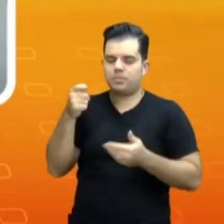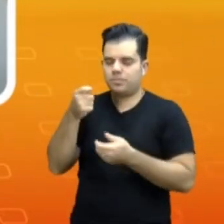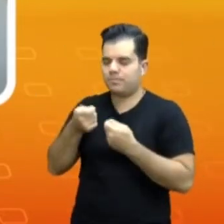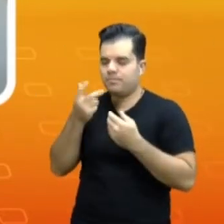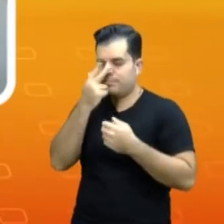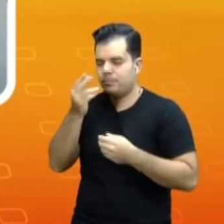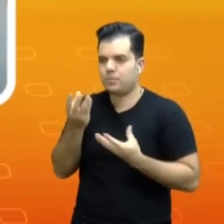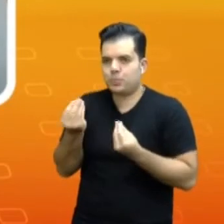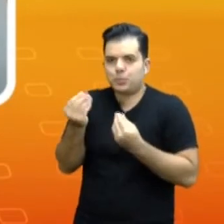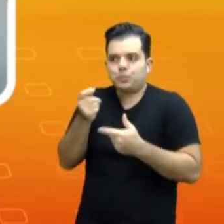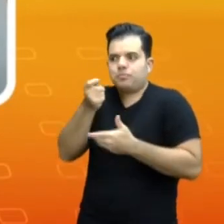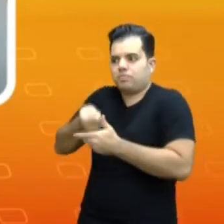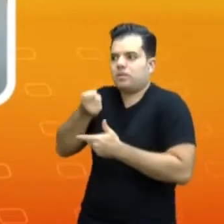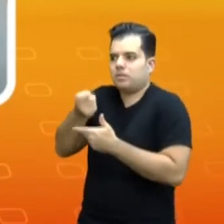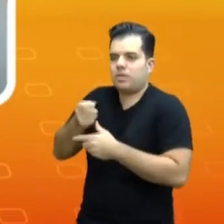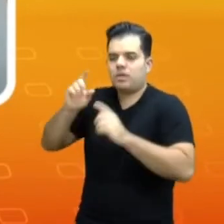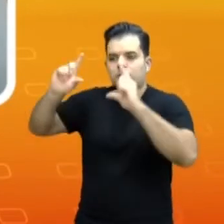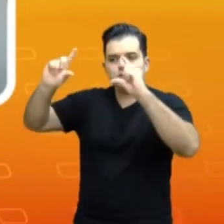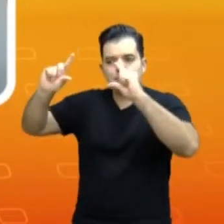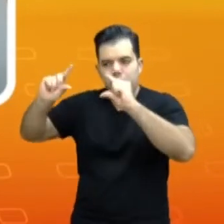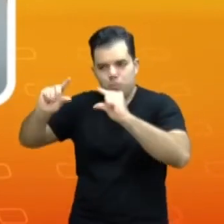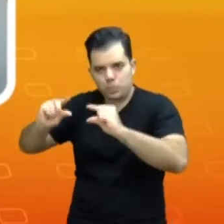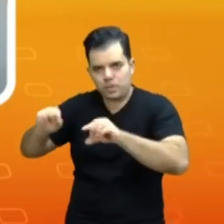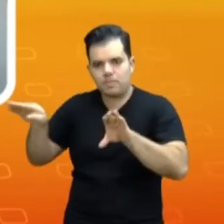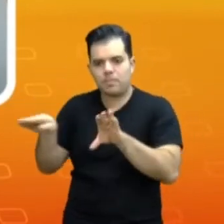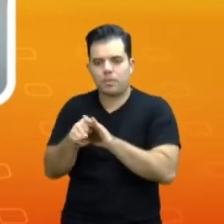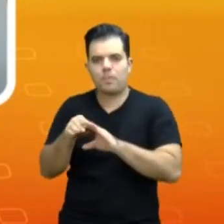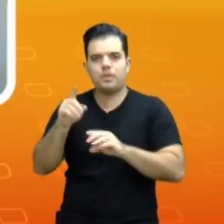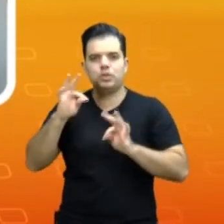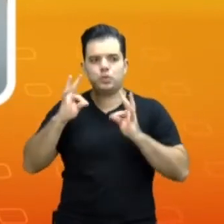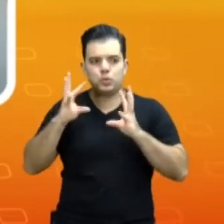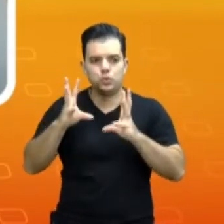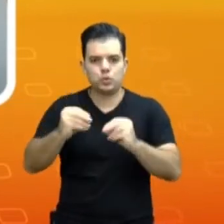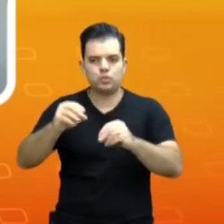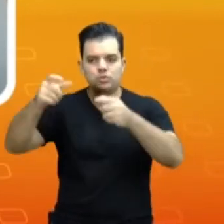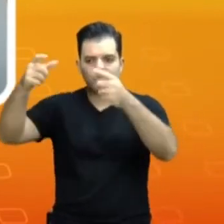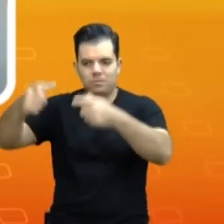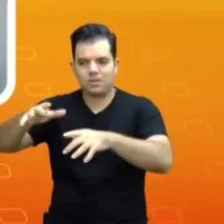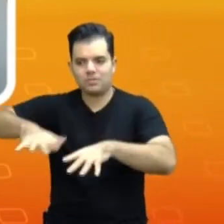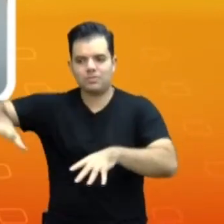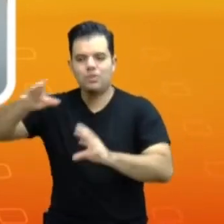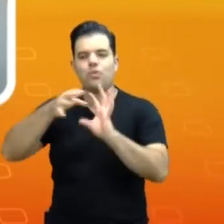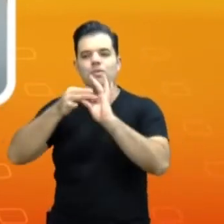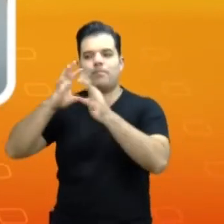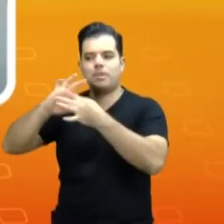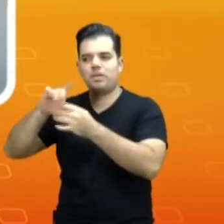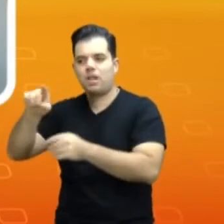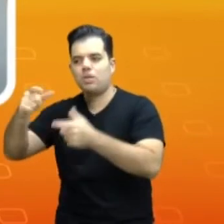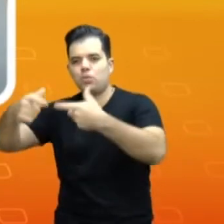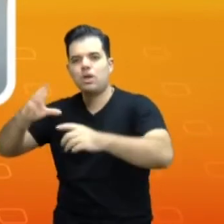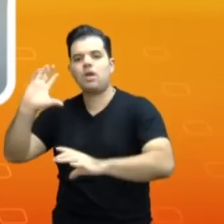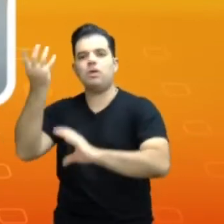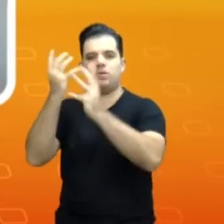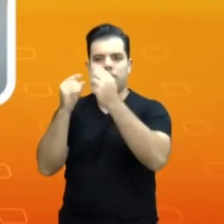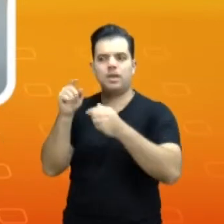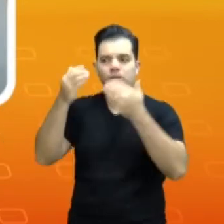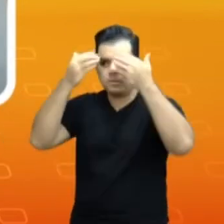de diminuir o impacto do evento para o país sede, né? E eles são muito